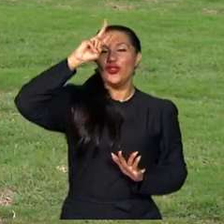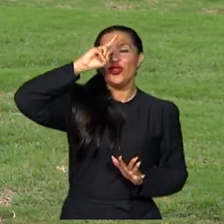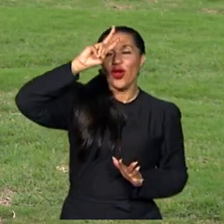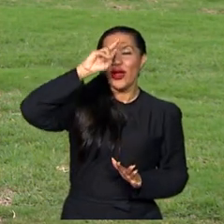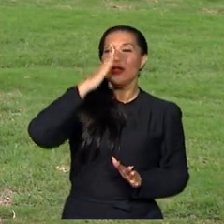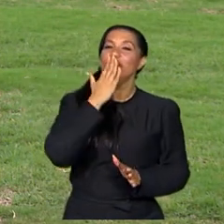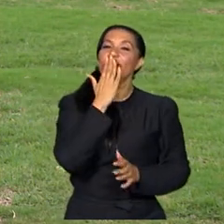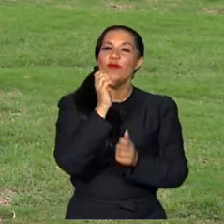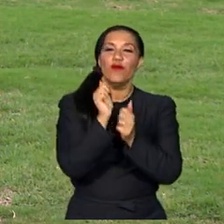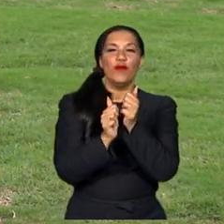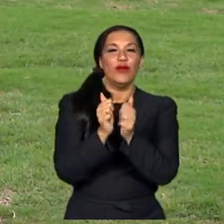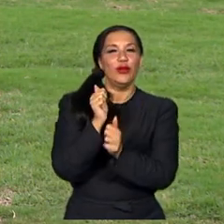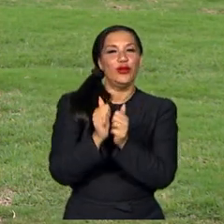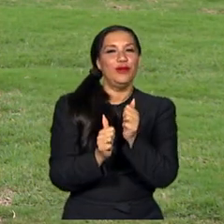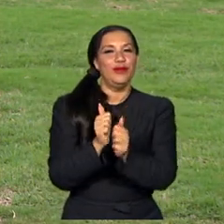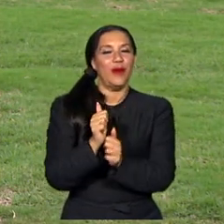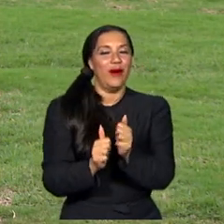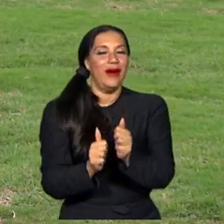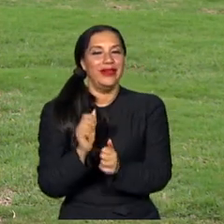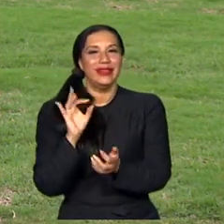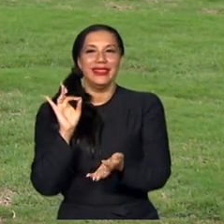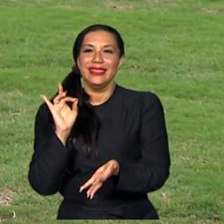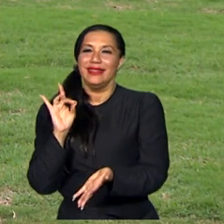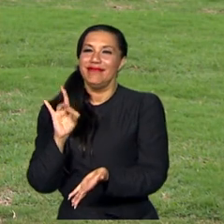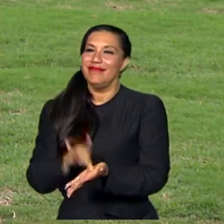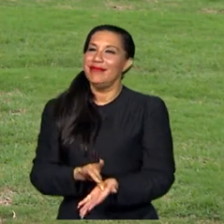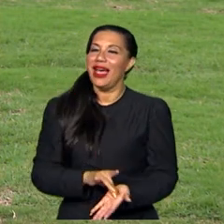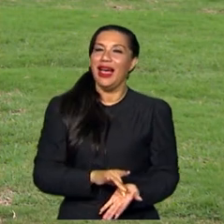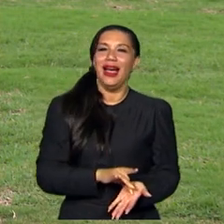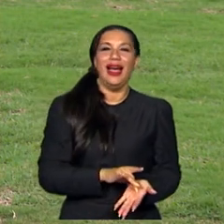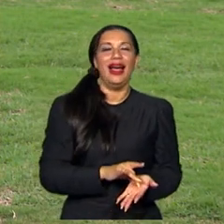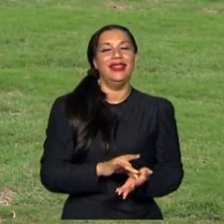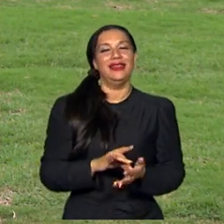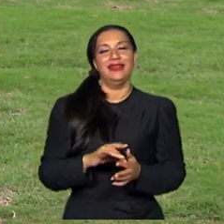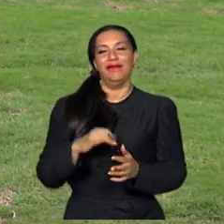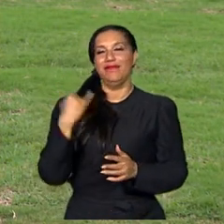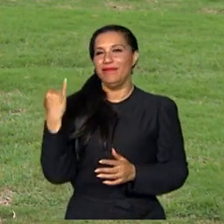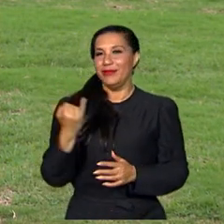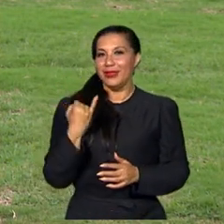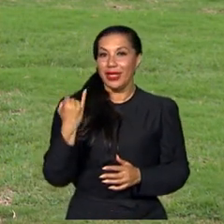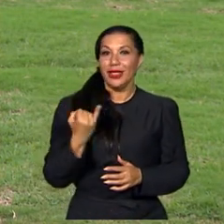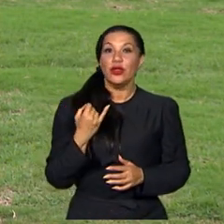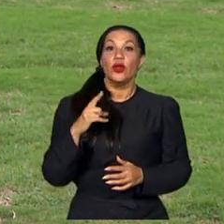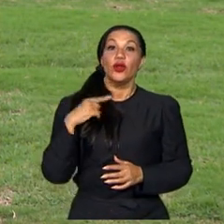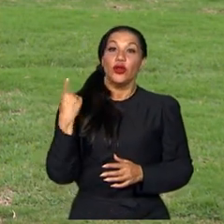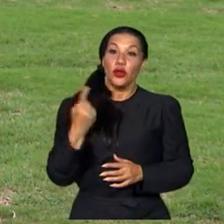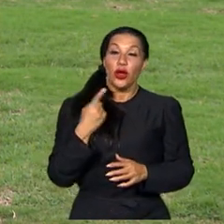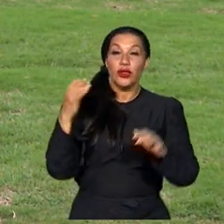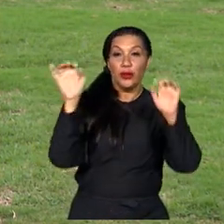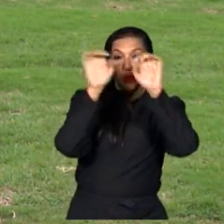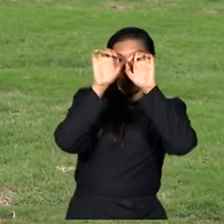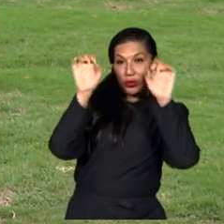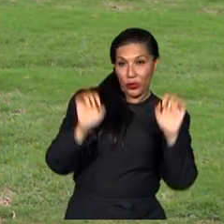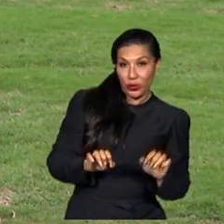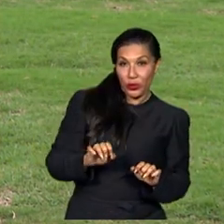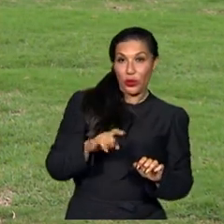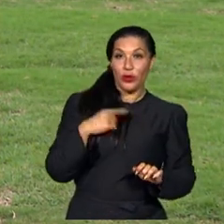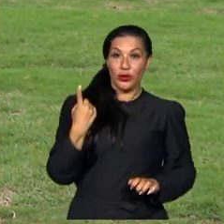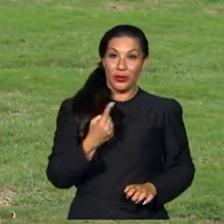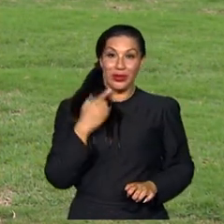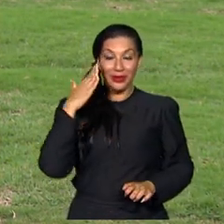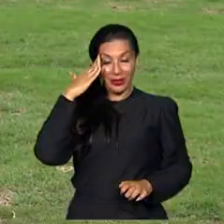digamos, uma parte real, uma parte mais momentânea. A gente tem uma estrutura aqui que a gente sabe